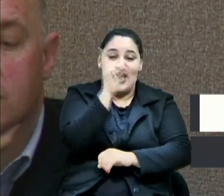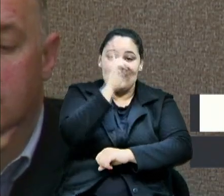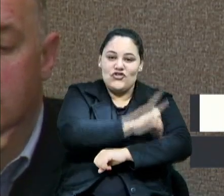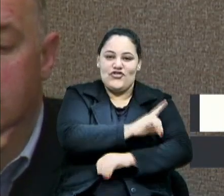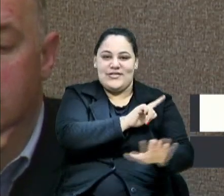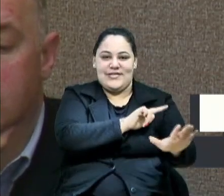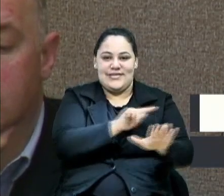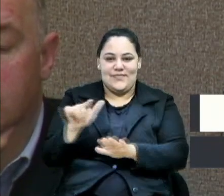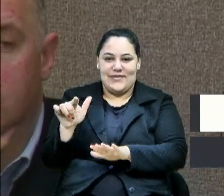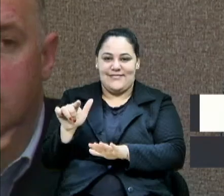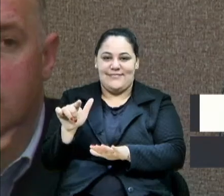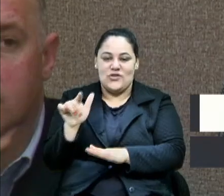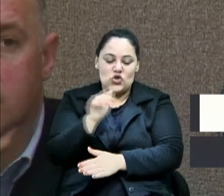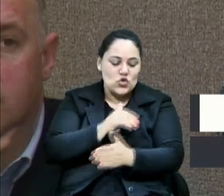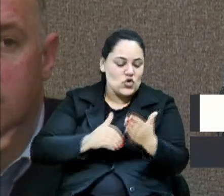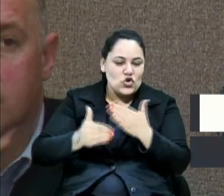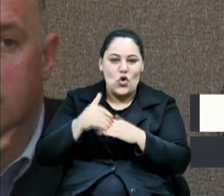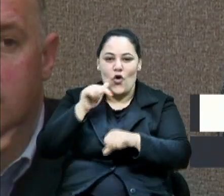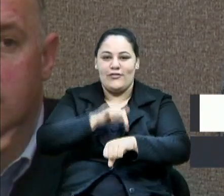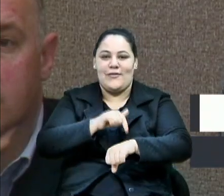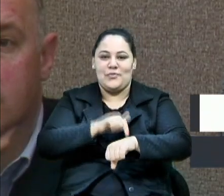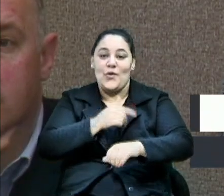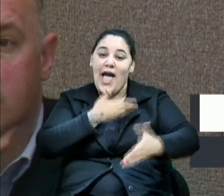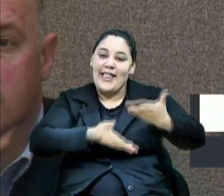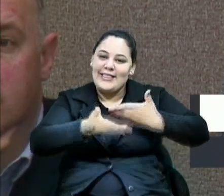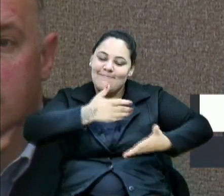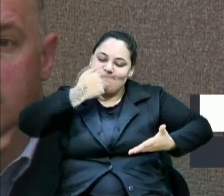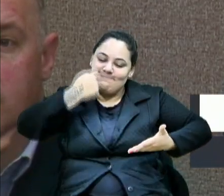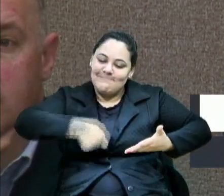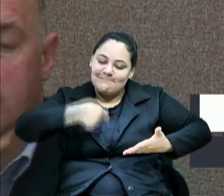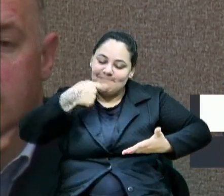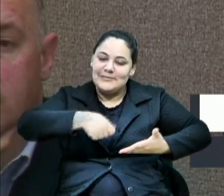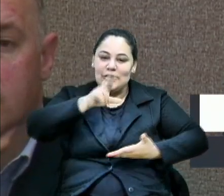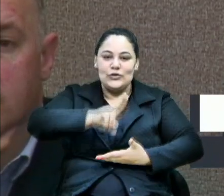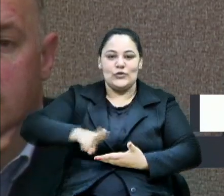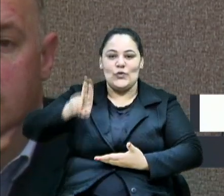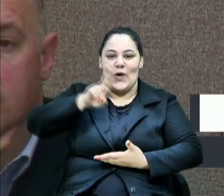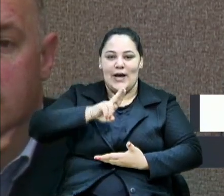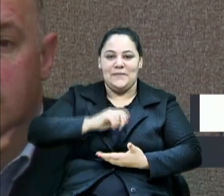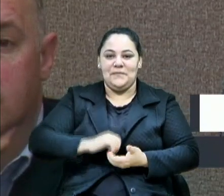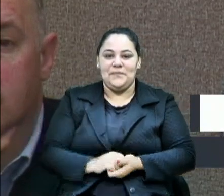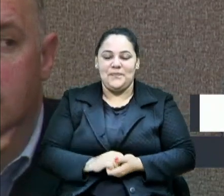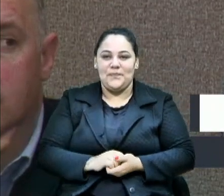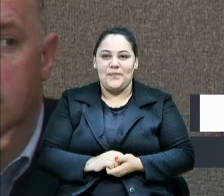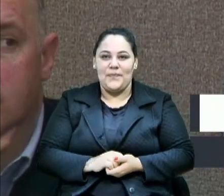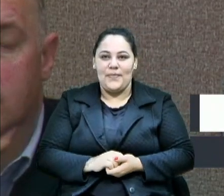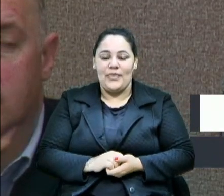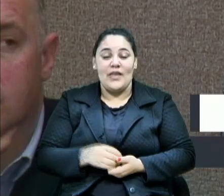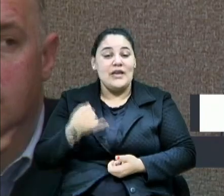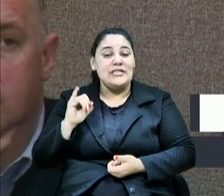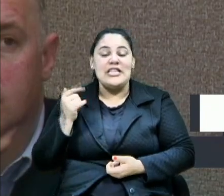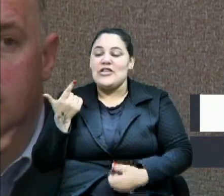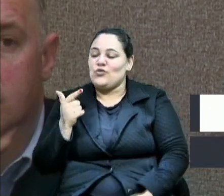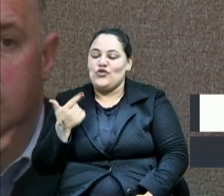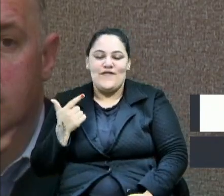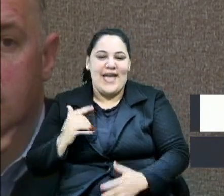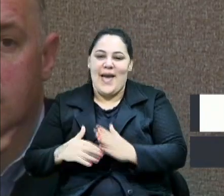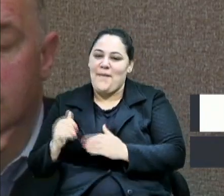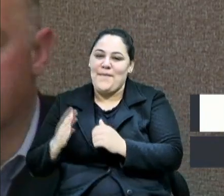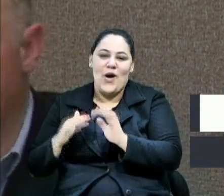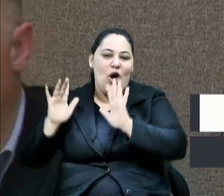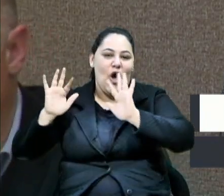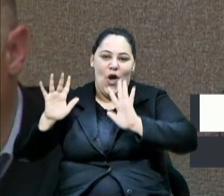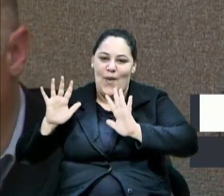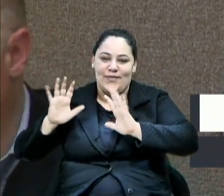semana, a fim de atender às necessidades de usuários. Sem esta mão de obra, a sociedade não